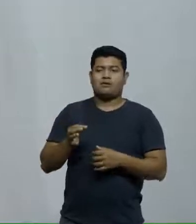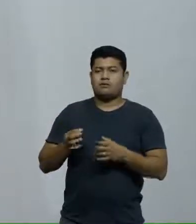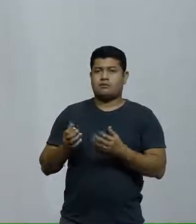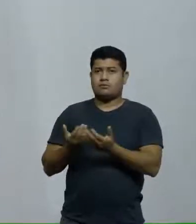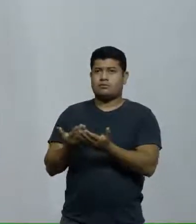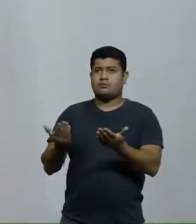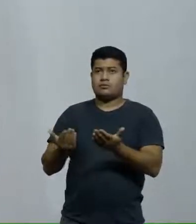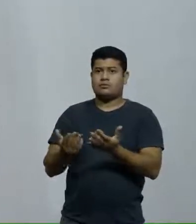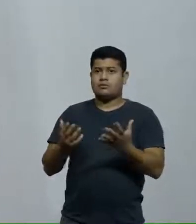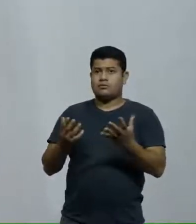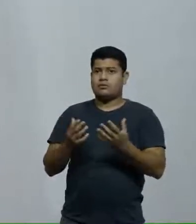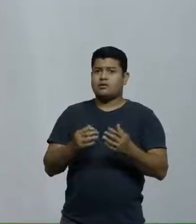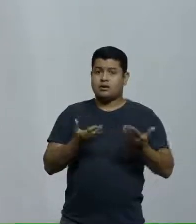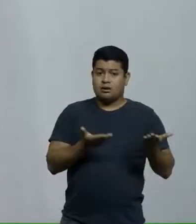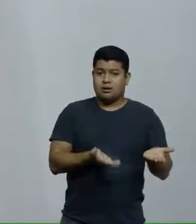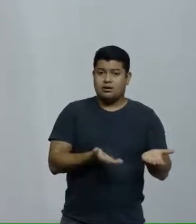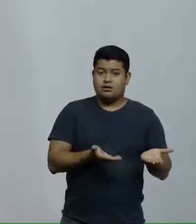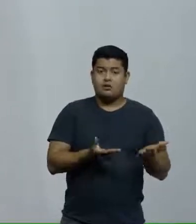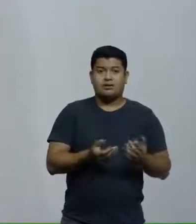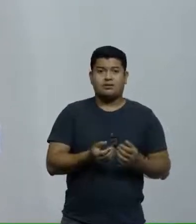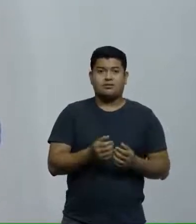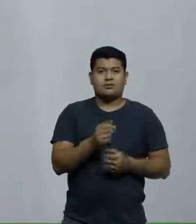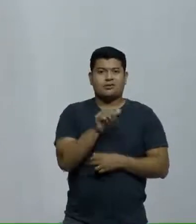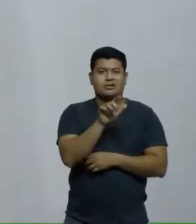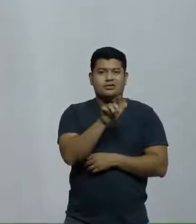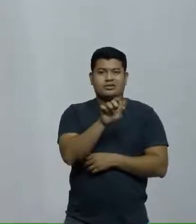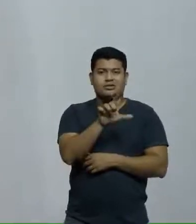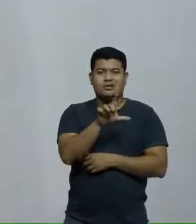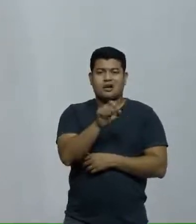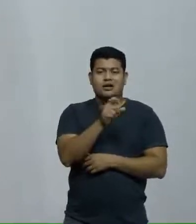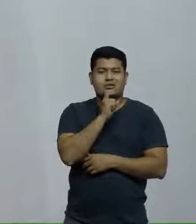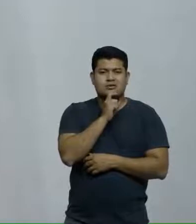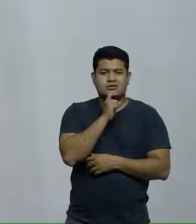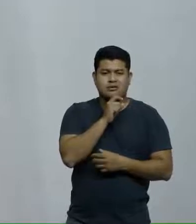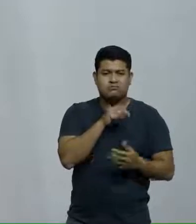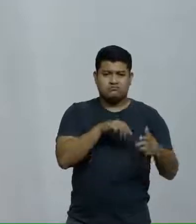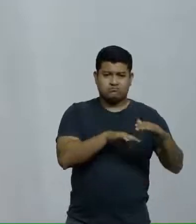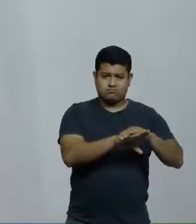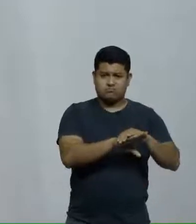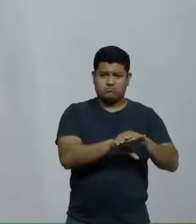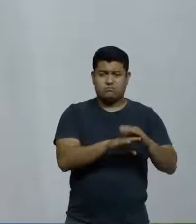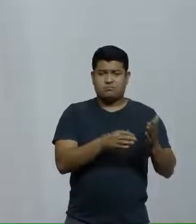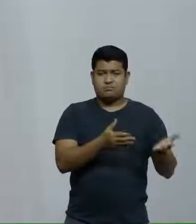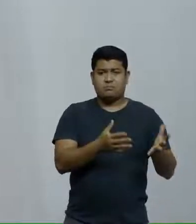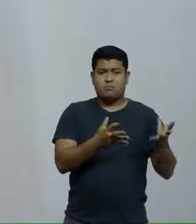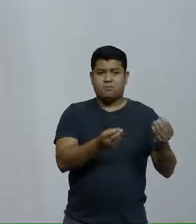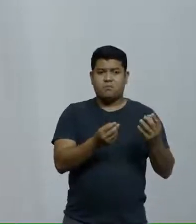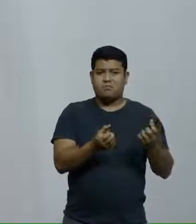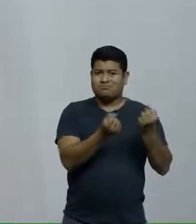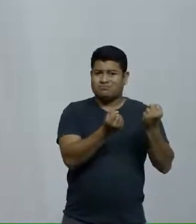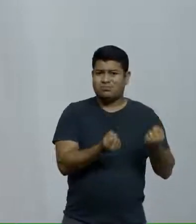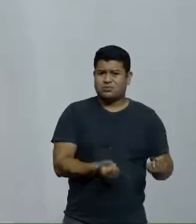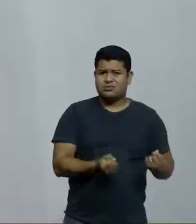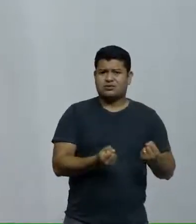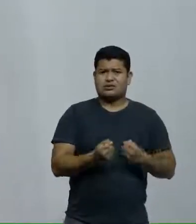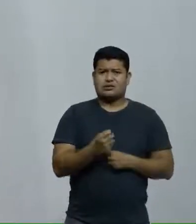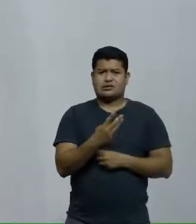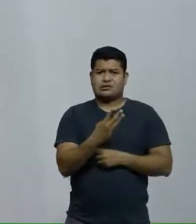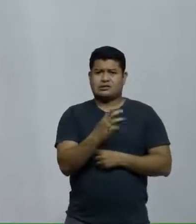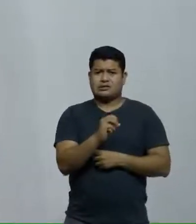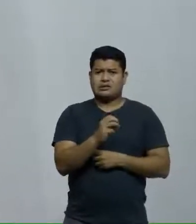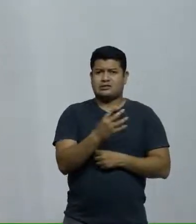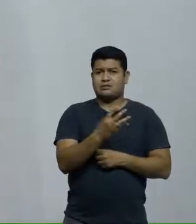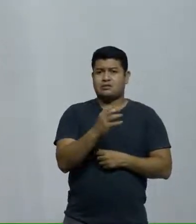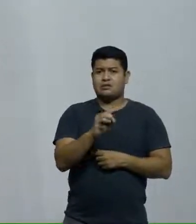do pescado. Uma média aí de 30% a 40%, dependendo da empresa. A gente então fez esse termo